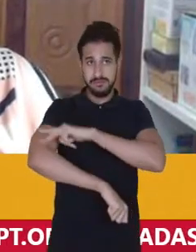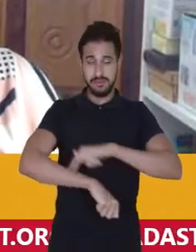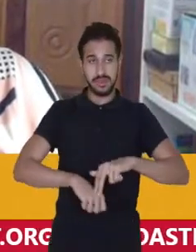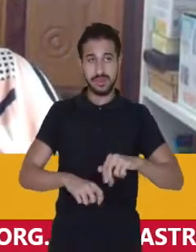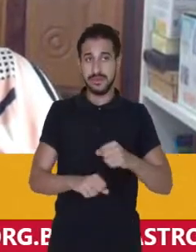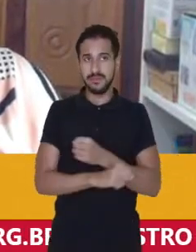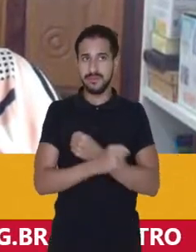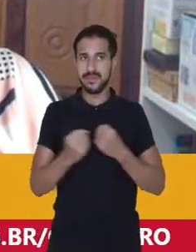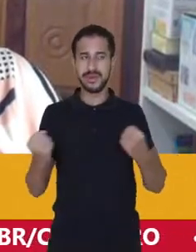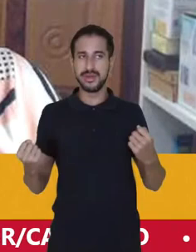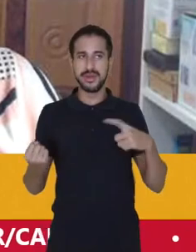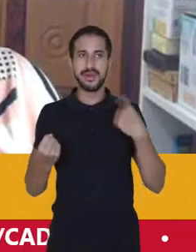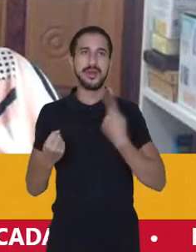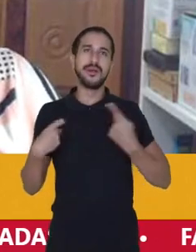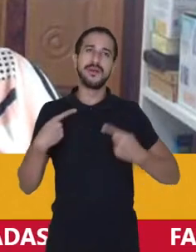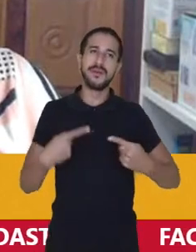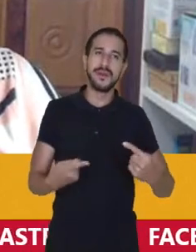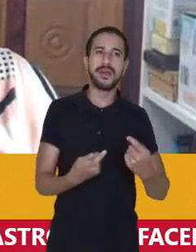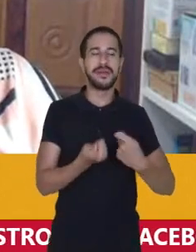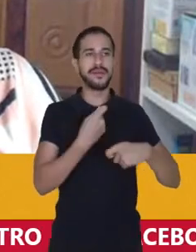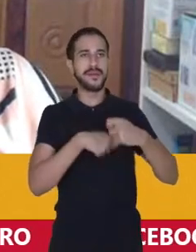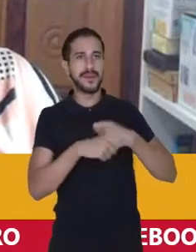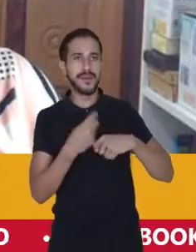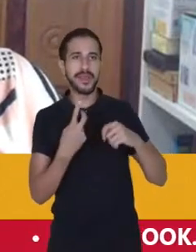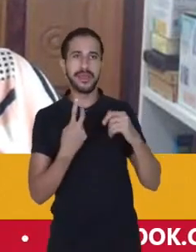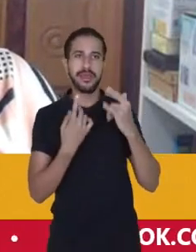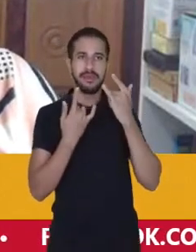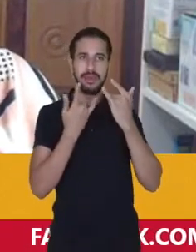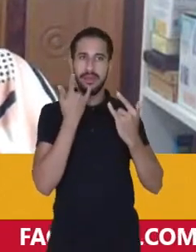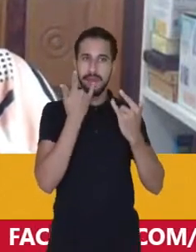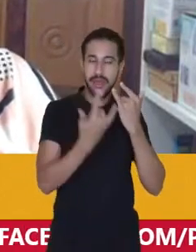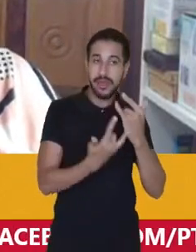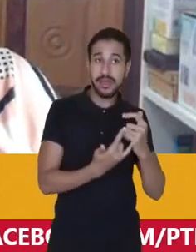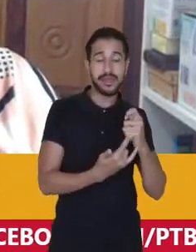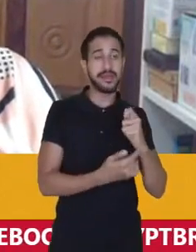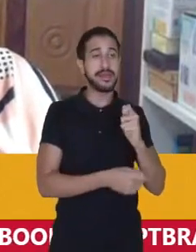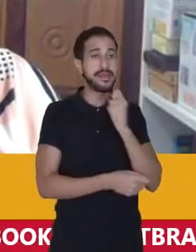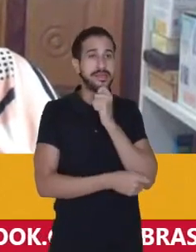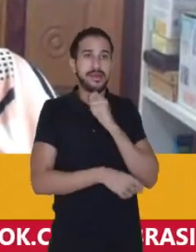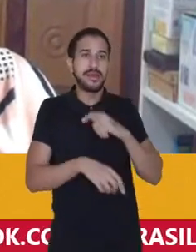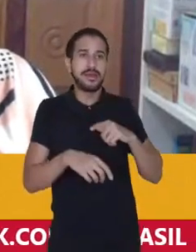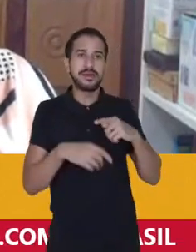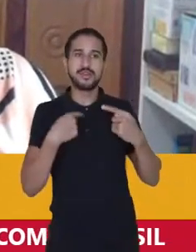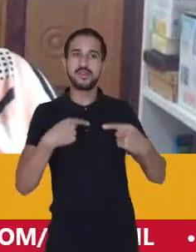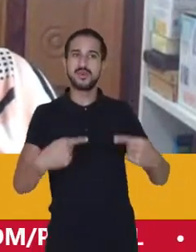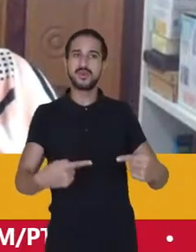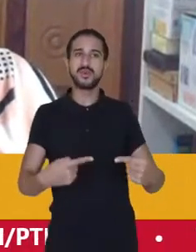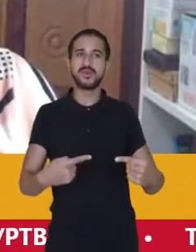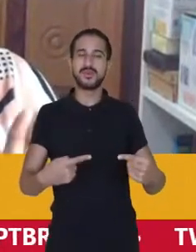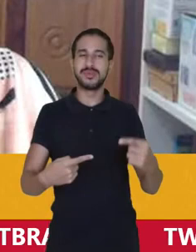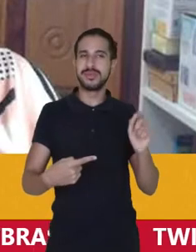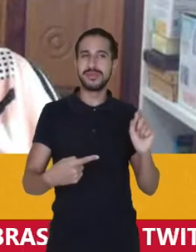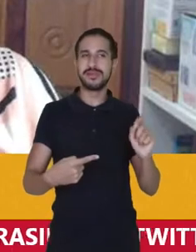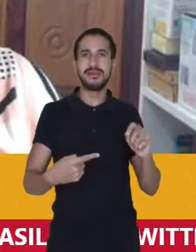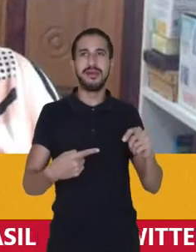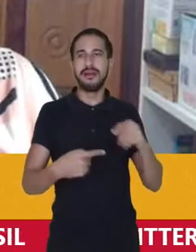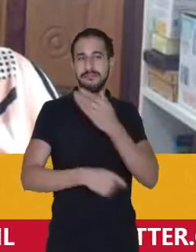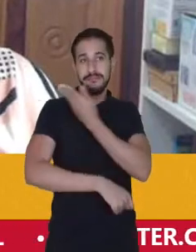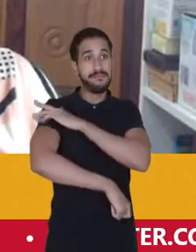não dá para a gente discutir economia, capitalismo, sem também discutir a questão do racismo e